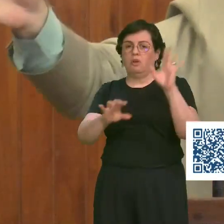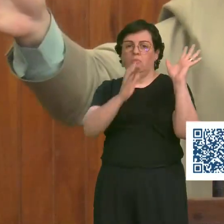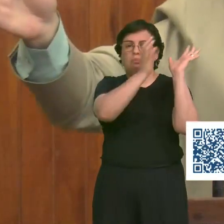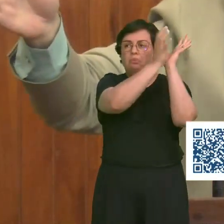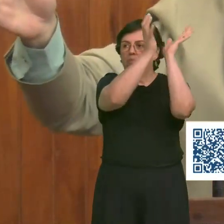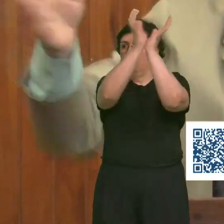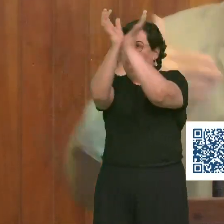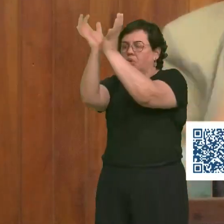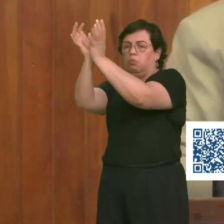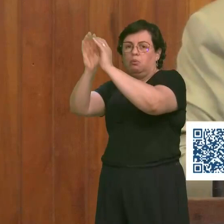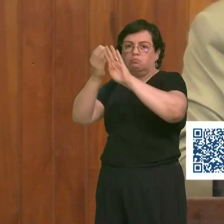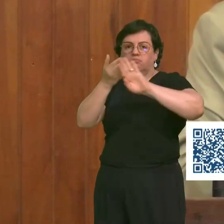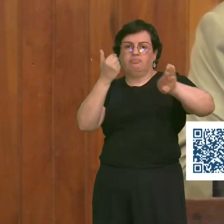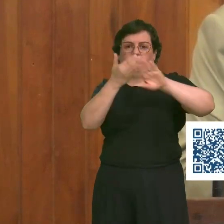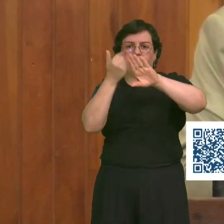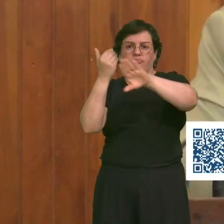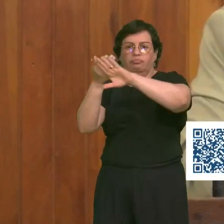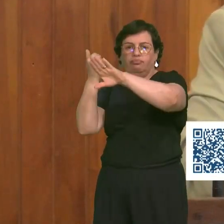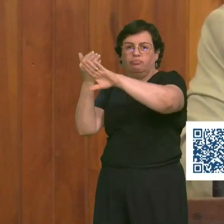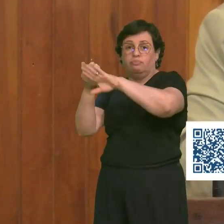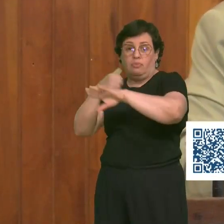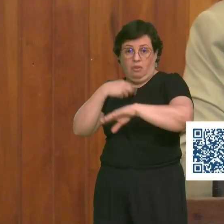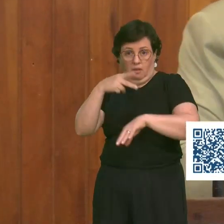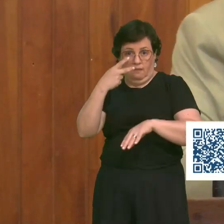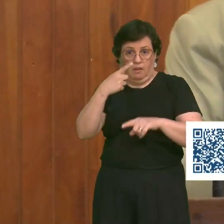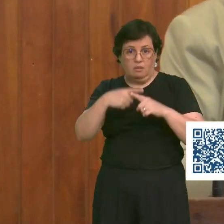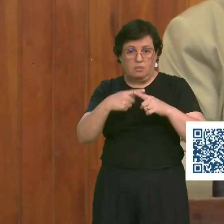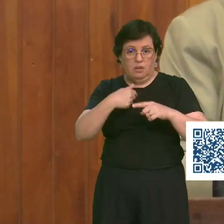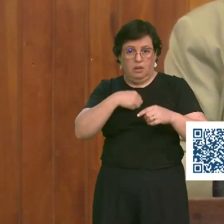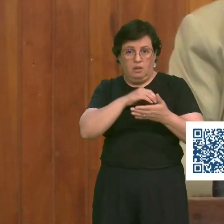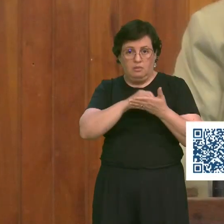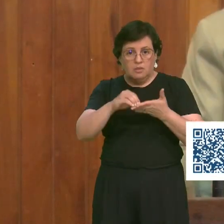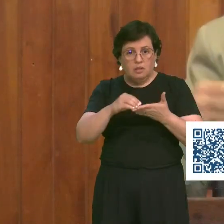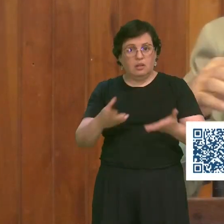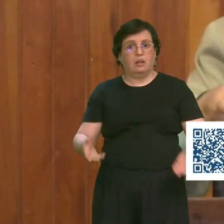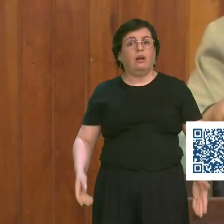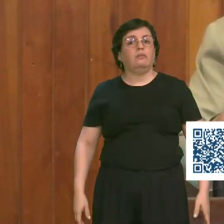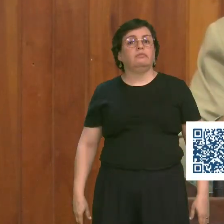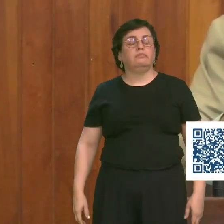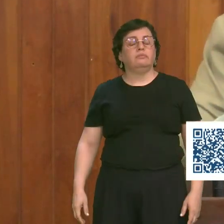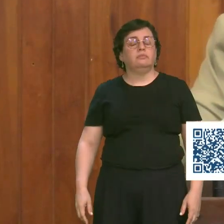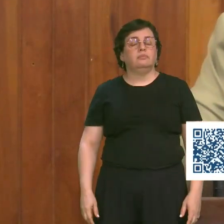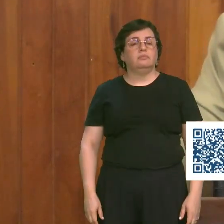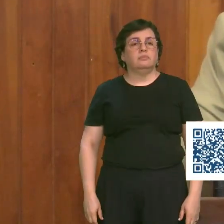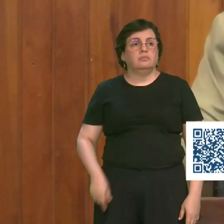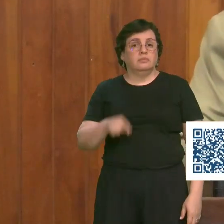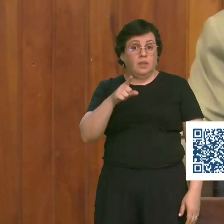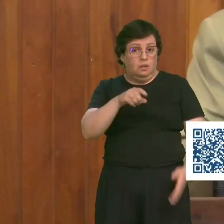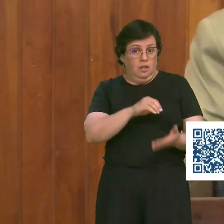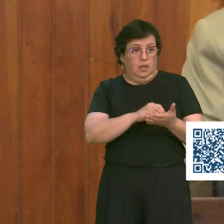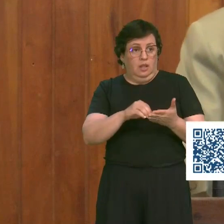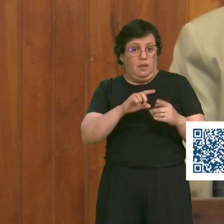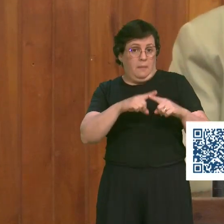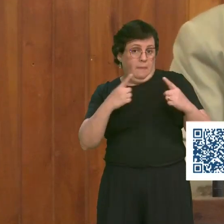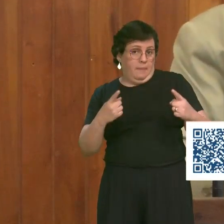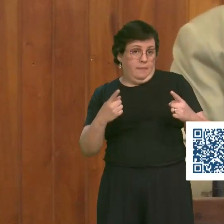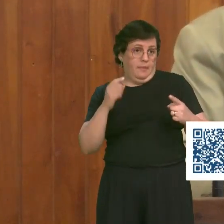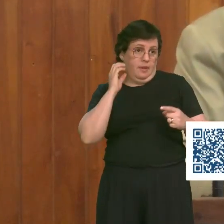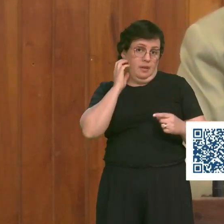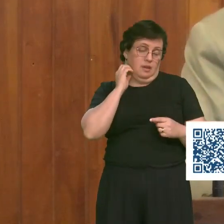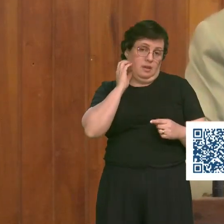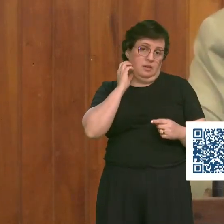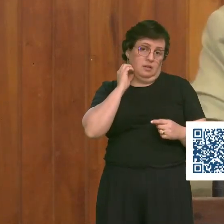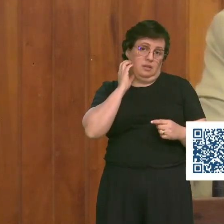bando é um bando eu falo porque eu fui secretário aí você fala assim ah você foi secretário Mas você